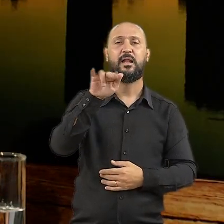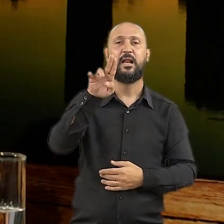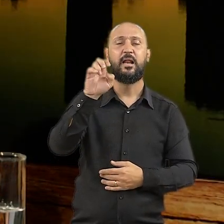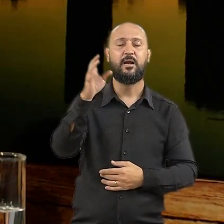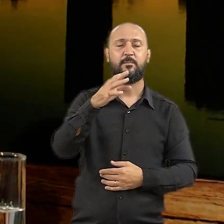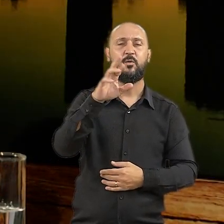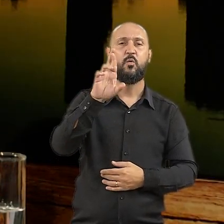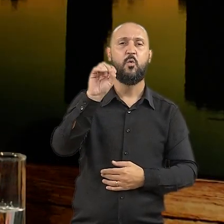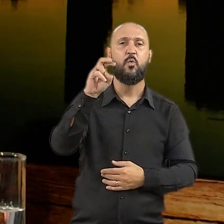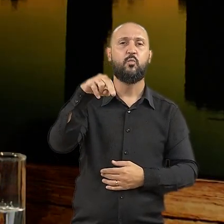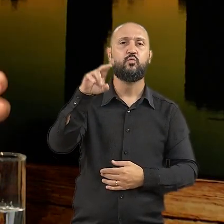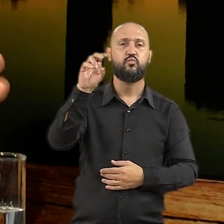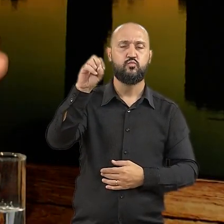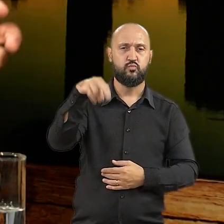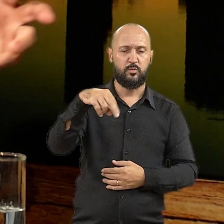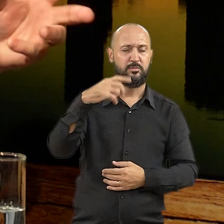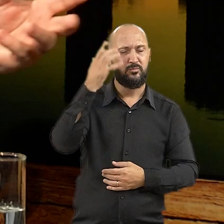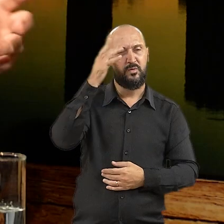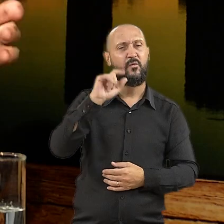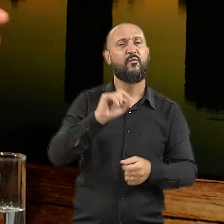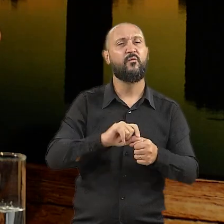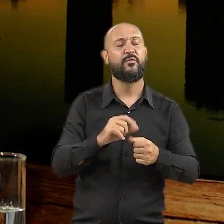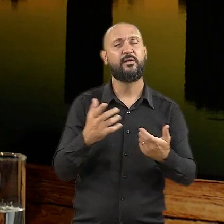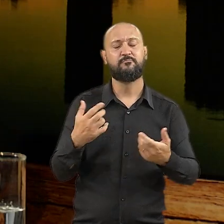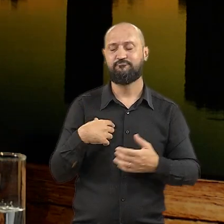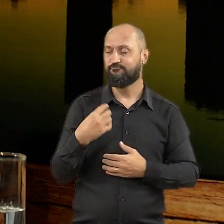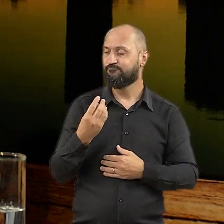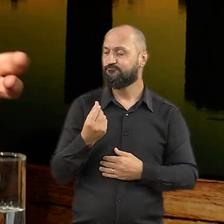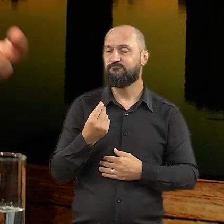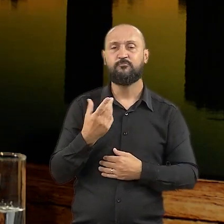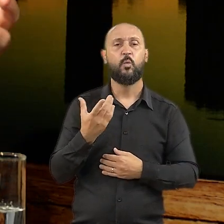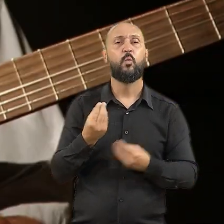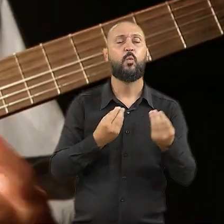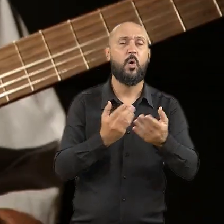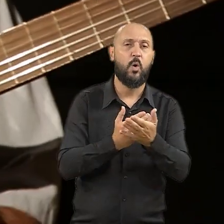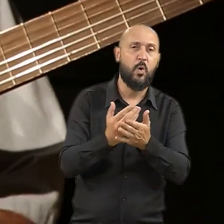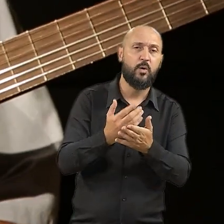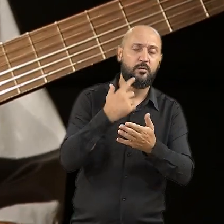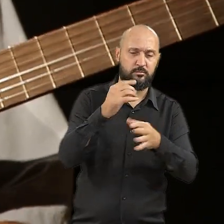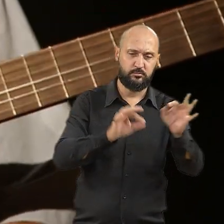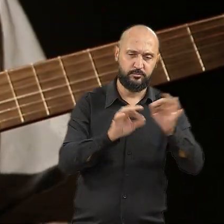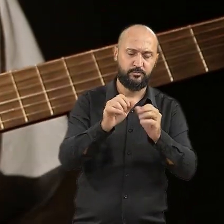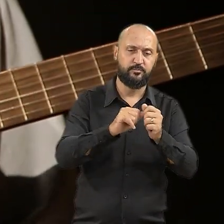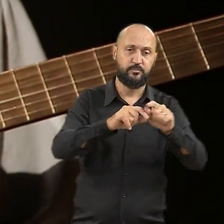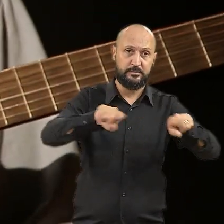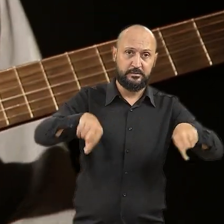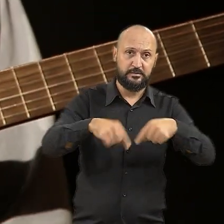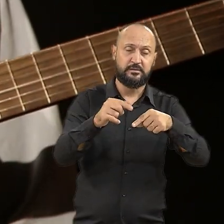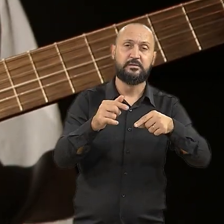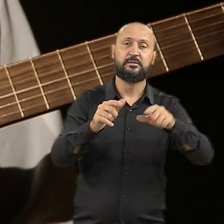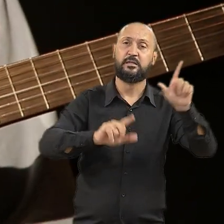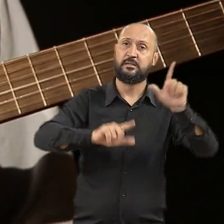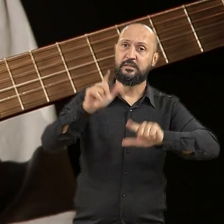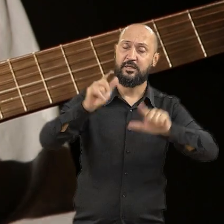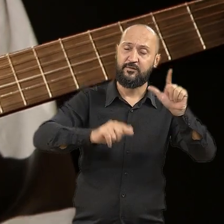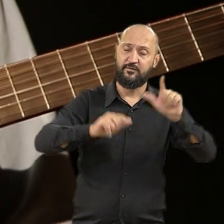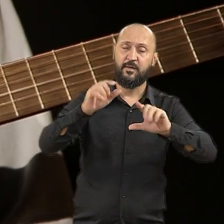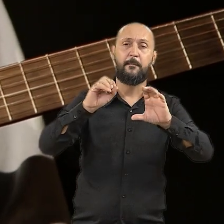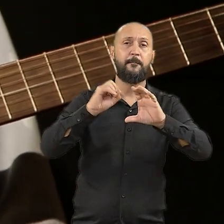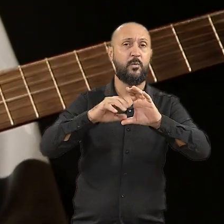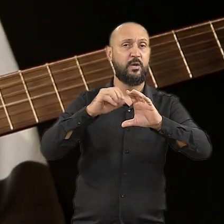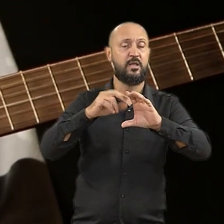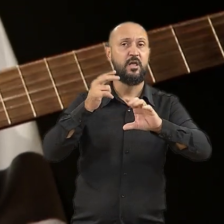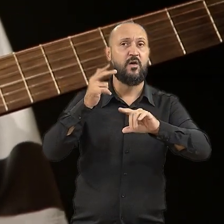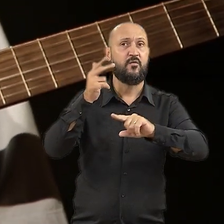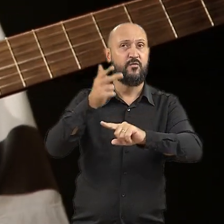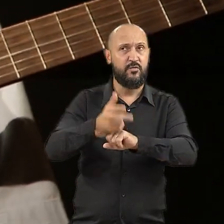ia gravar um Som do Mato, ele fez, não sei que, esse eu não me lembro exatamente como se deu, mas ele arrumou o estúdio da TV Morena, da Morena